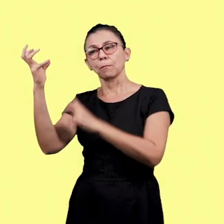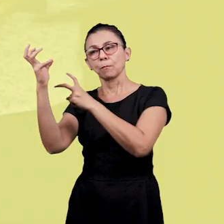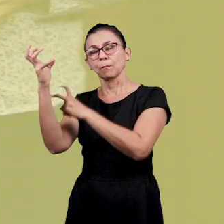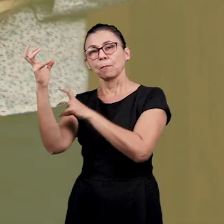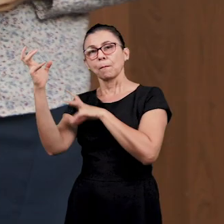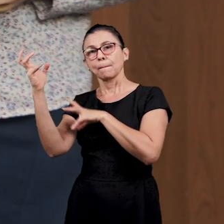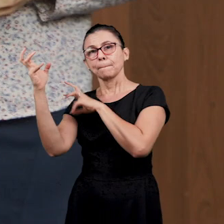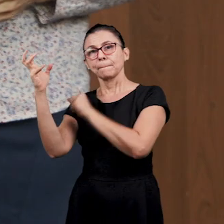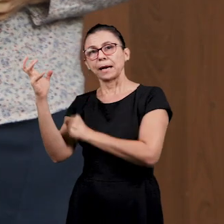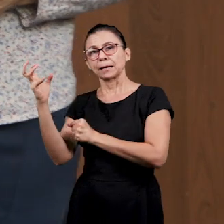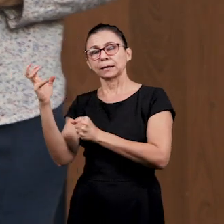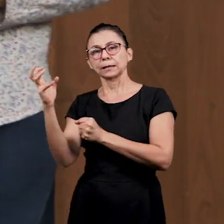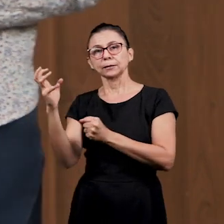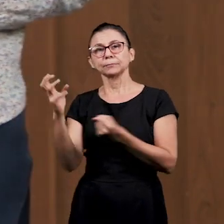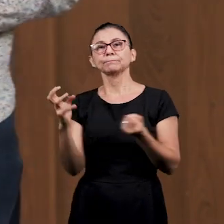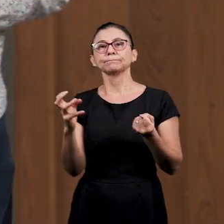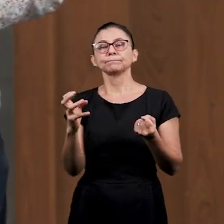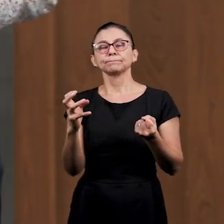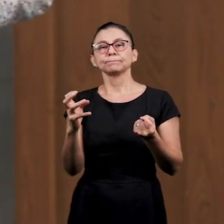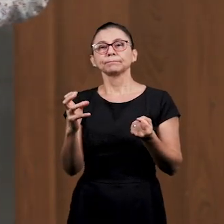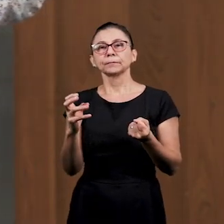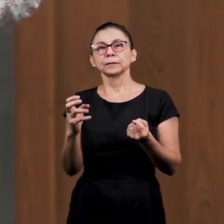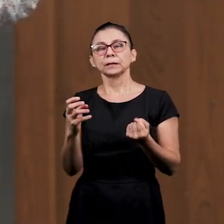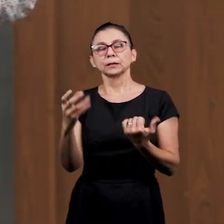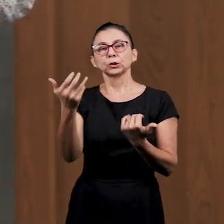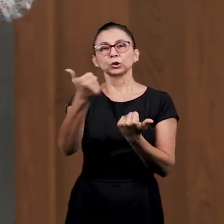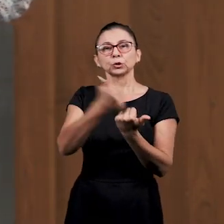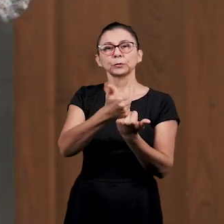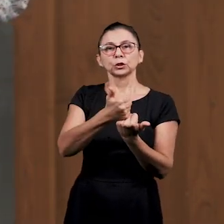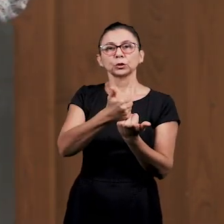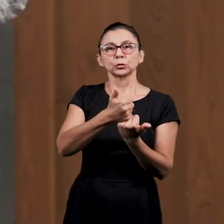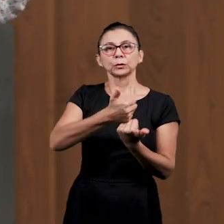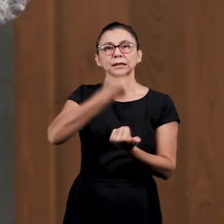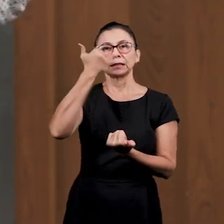Senhor. A pergunta que Isaque